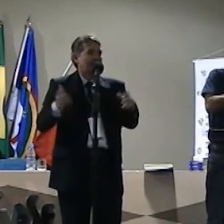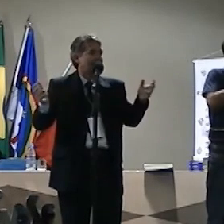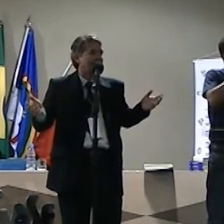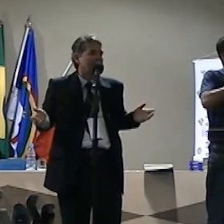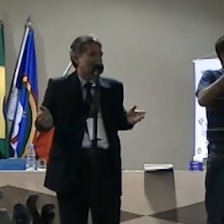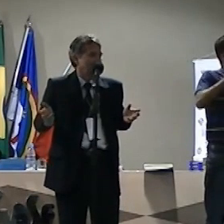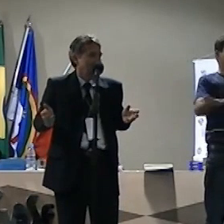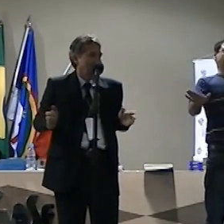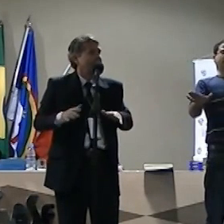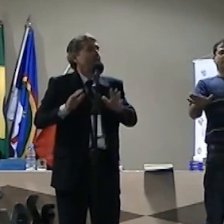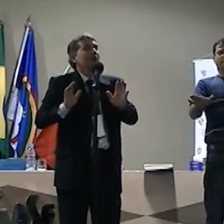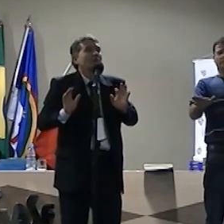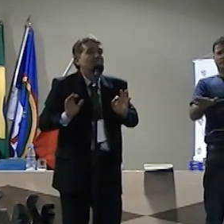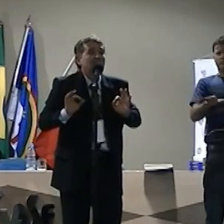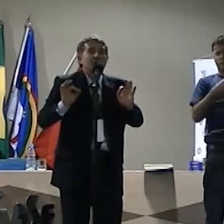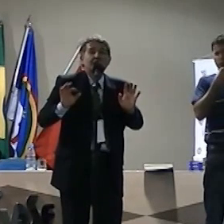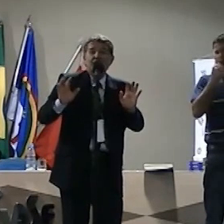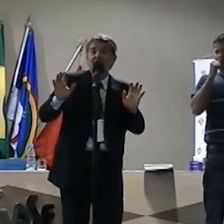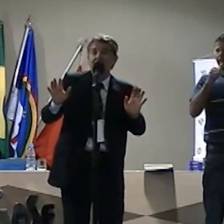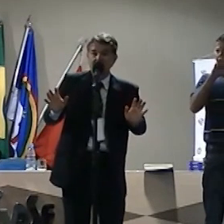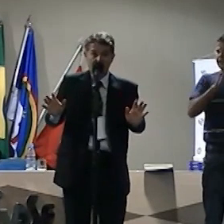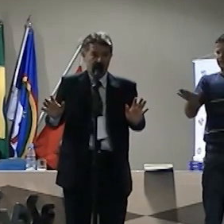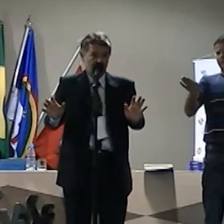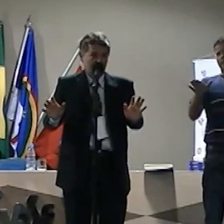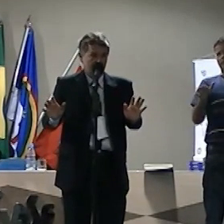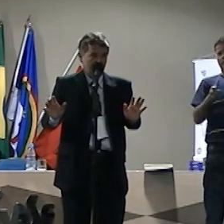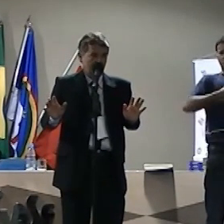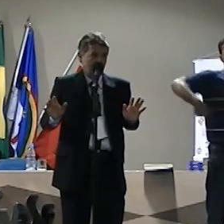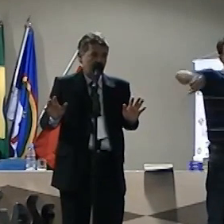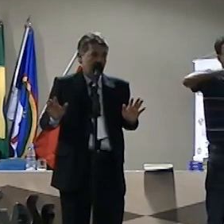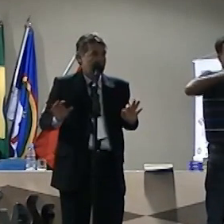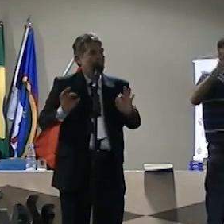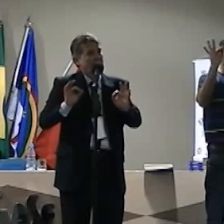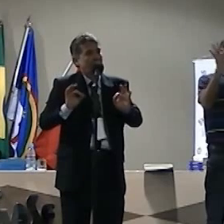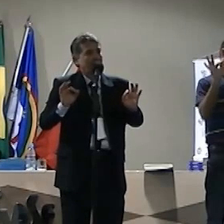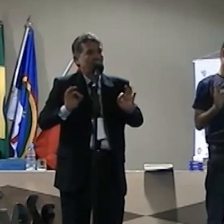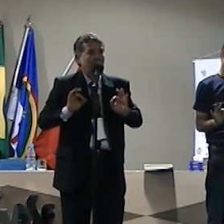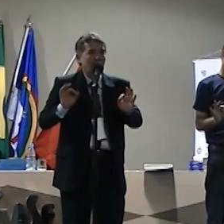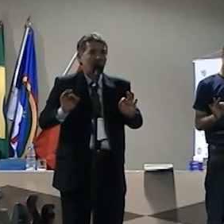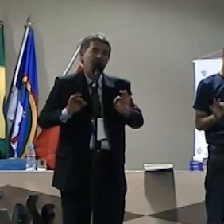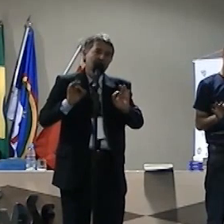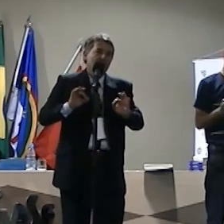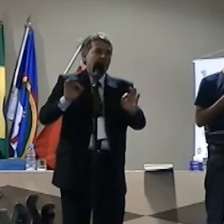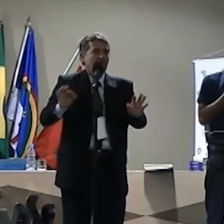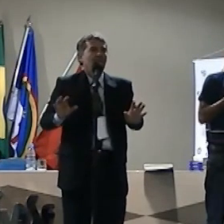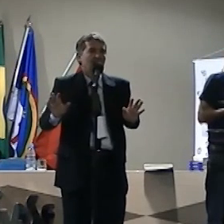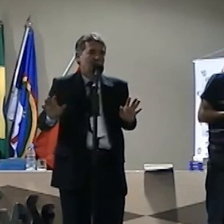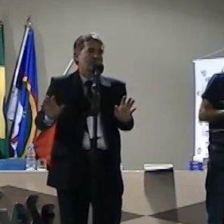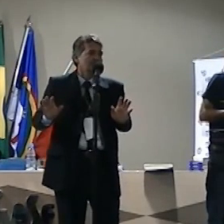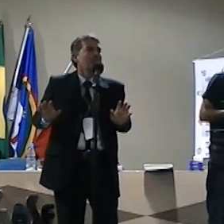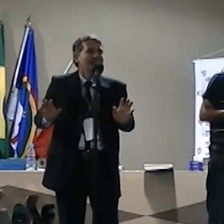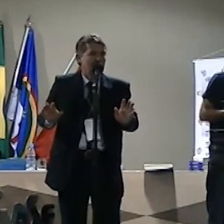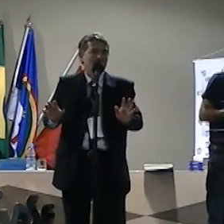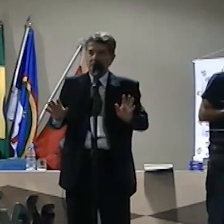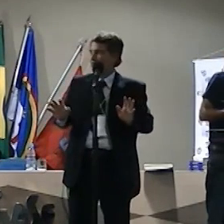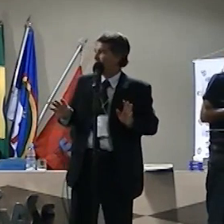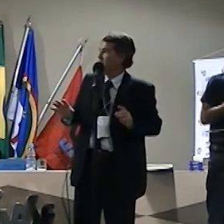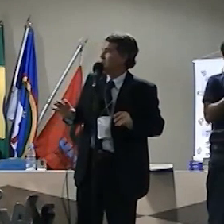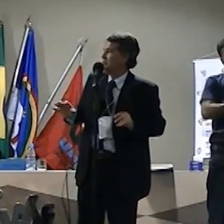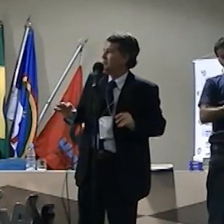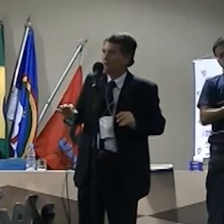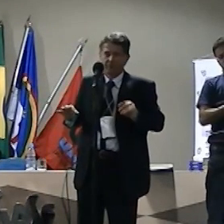A sociedade está aí. Nós temos que ser felizes. Certo? Se não está bem com ninguém, é melhor sozinho